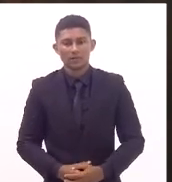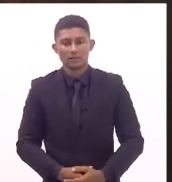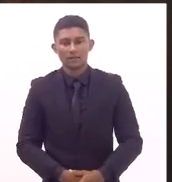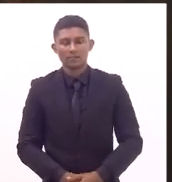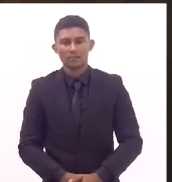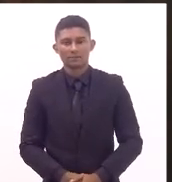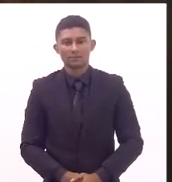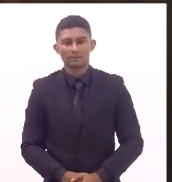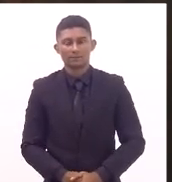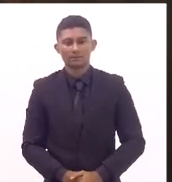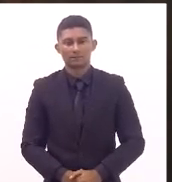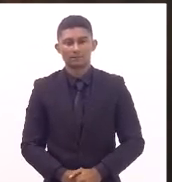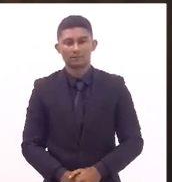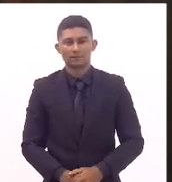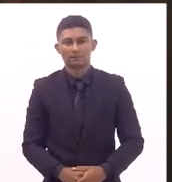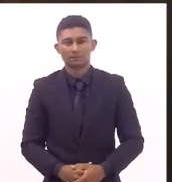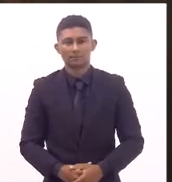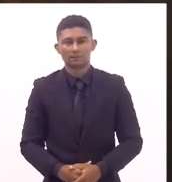oi oi